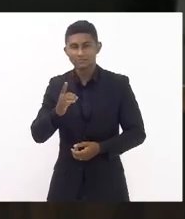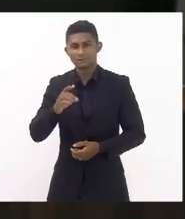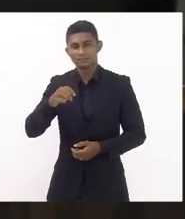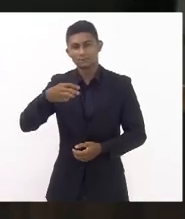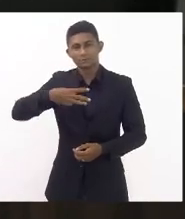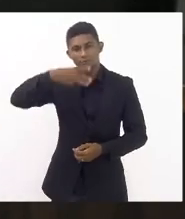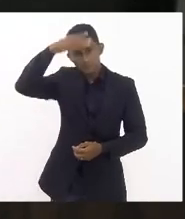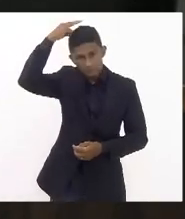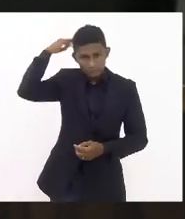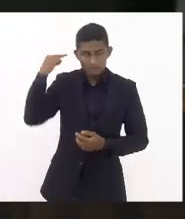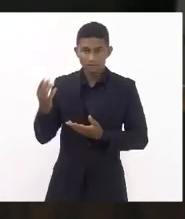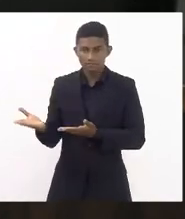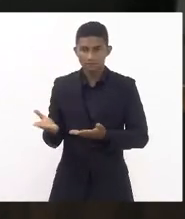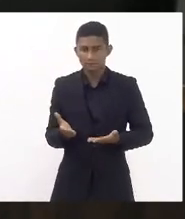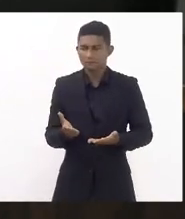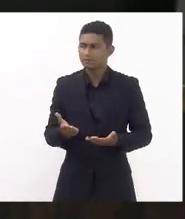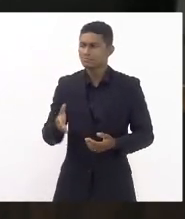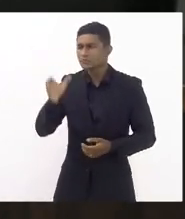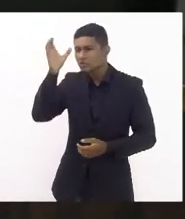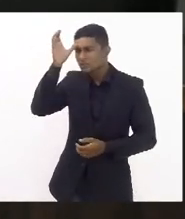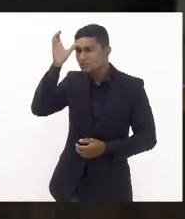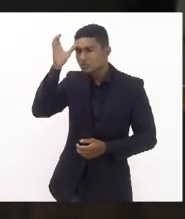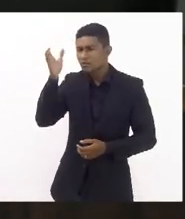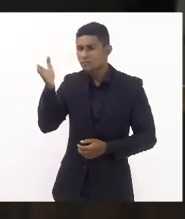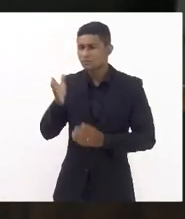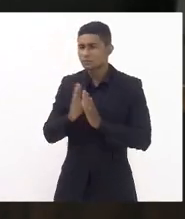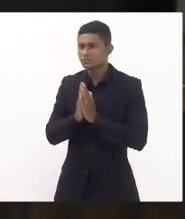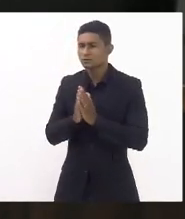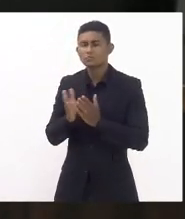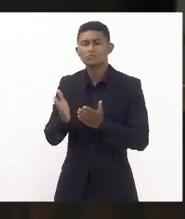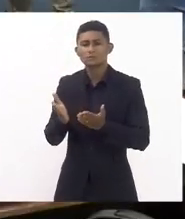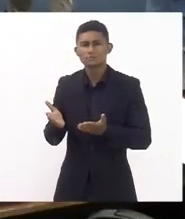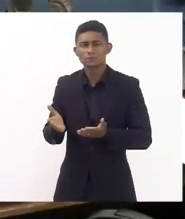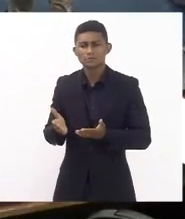Márcio Pacheco. Deputada Tia Ju, por favor.